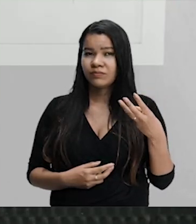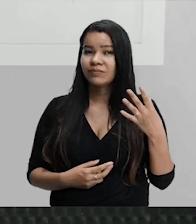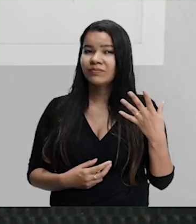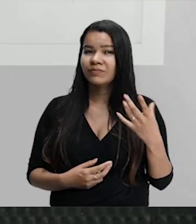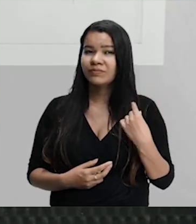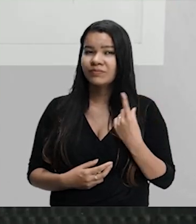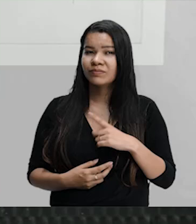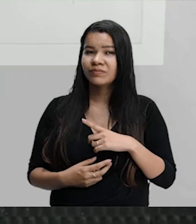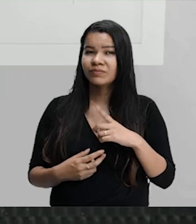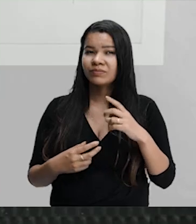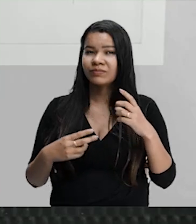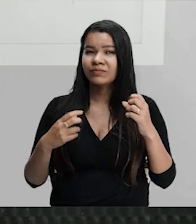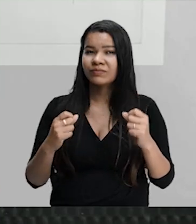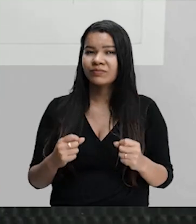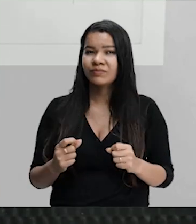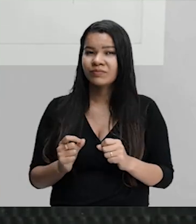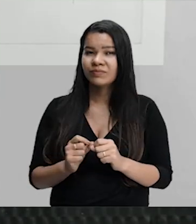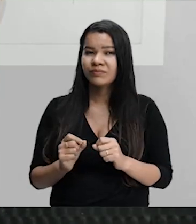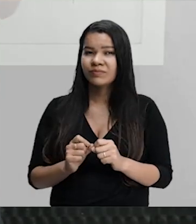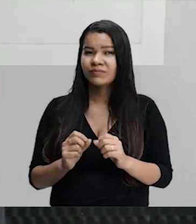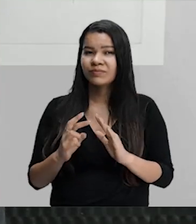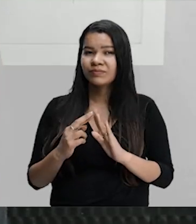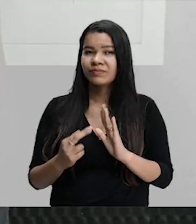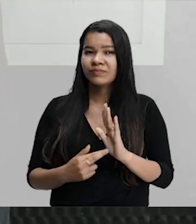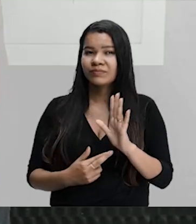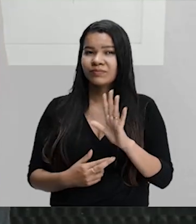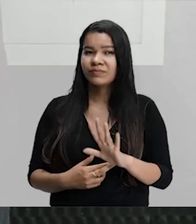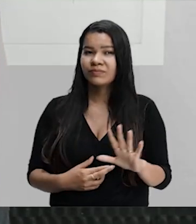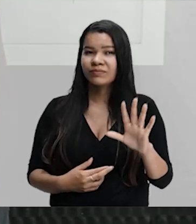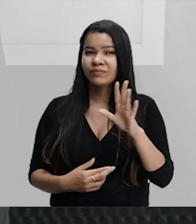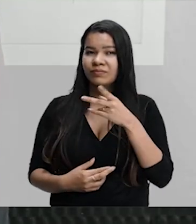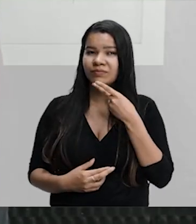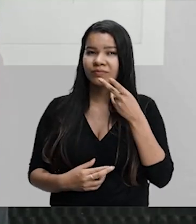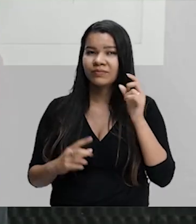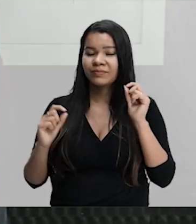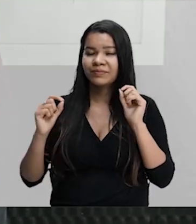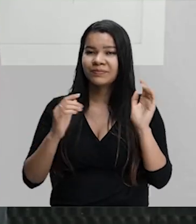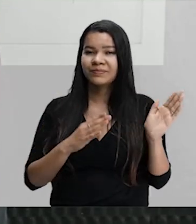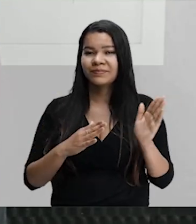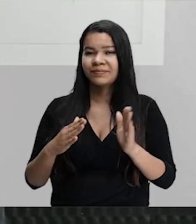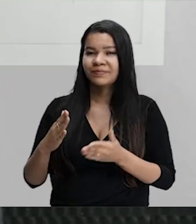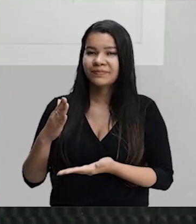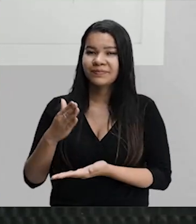geral, né? De falar que esse período de meia-vida, ó,